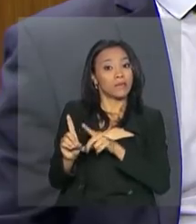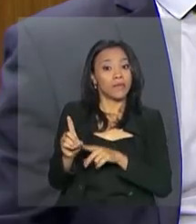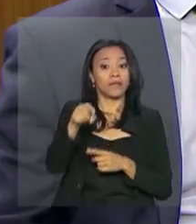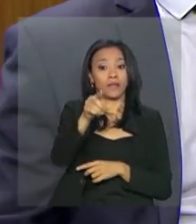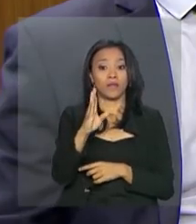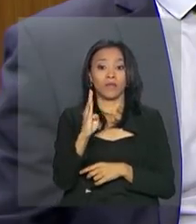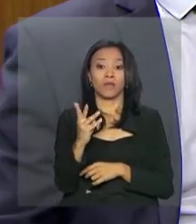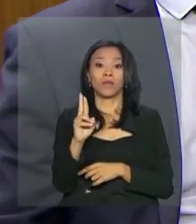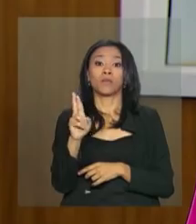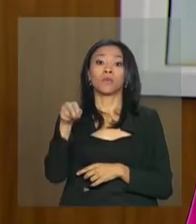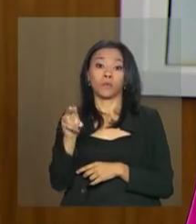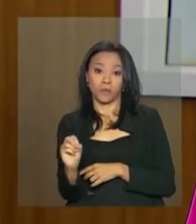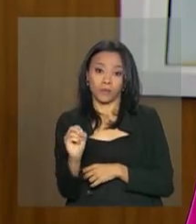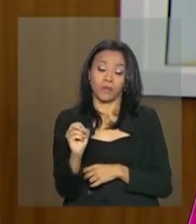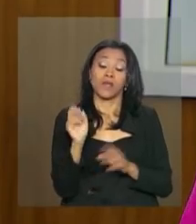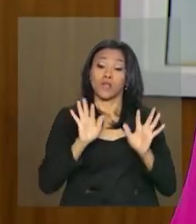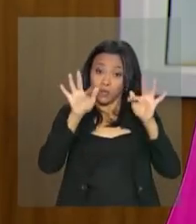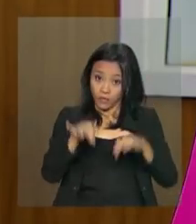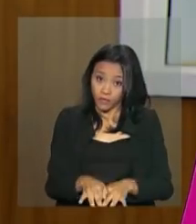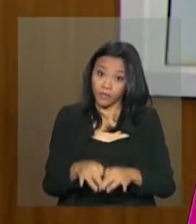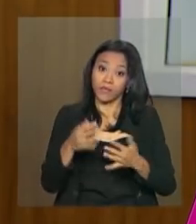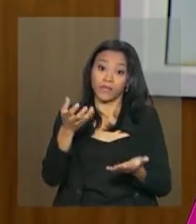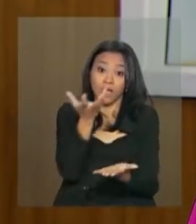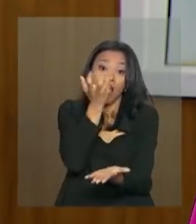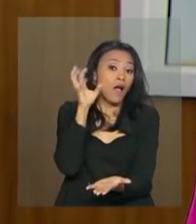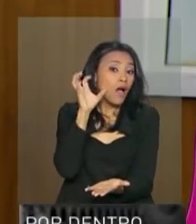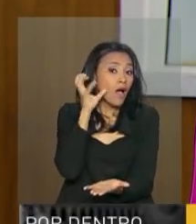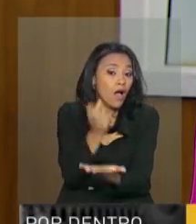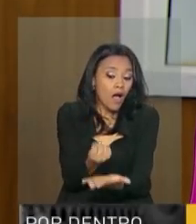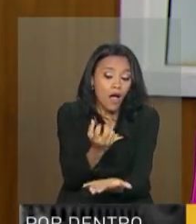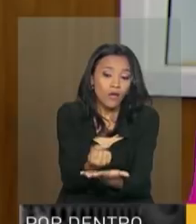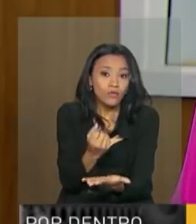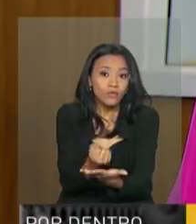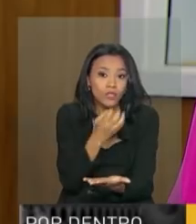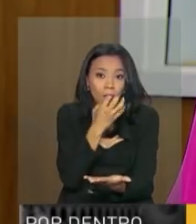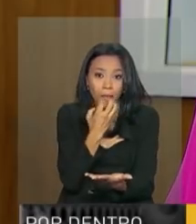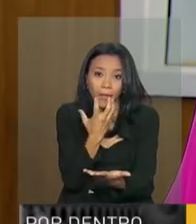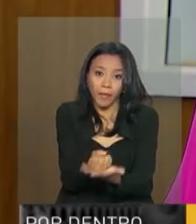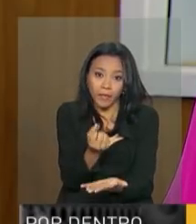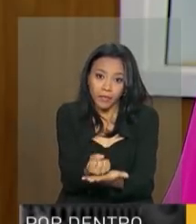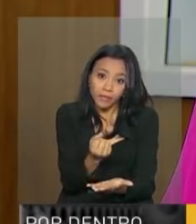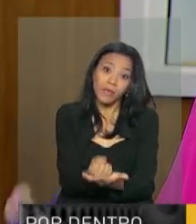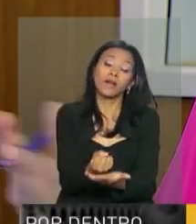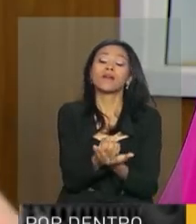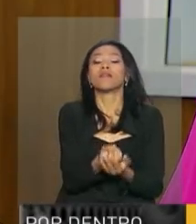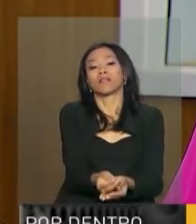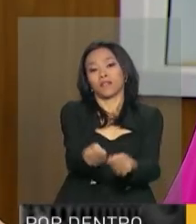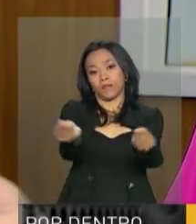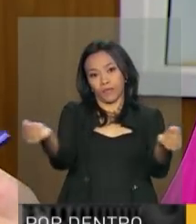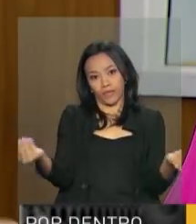Bianco. Lembrando que, ao final do programa, o áudio vai estar disponível no site da Rede Nacional de Rádio.